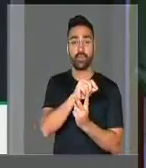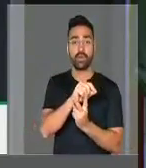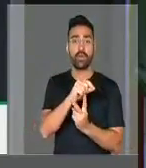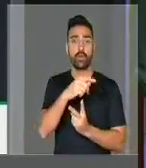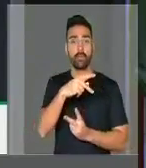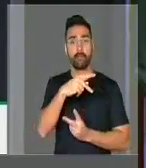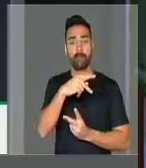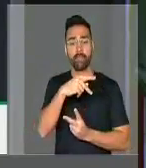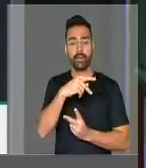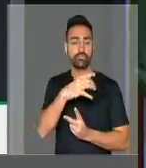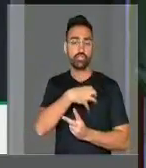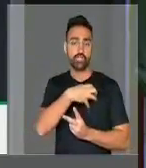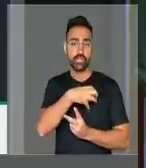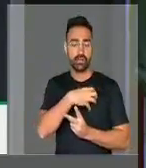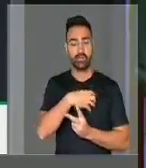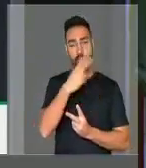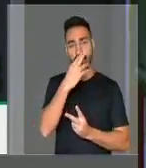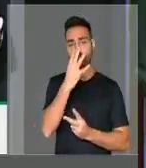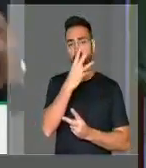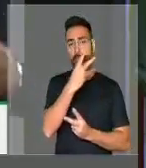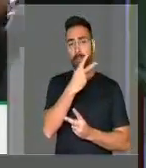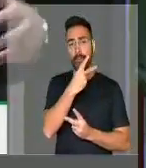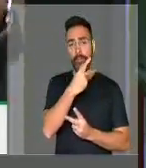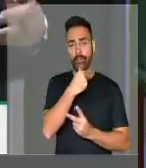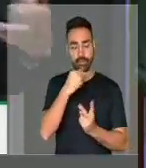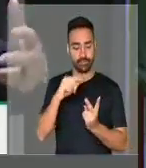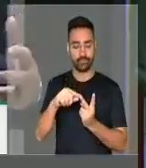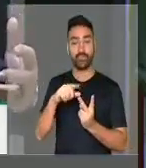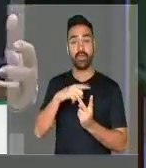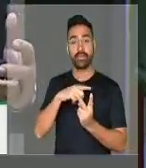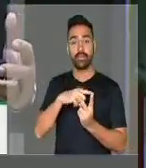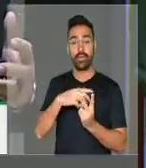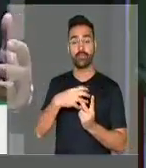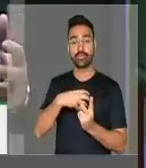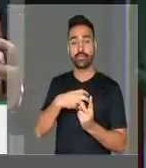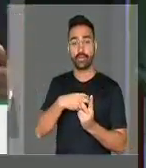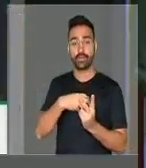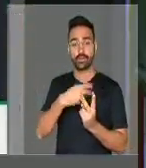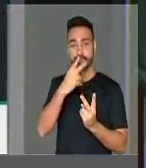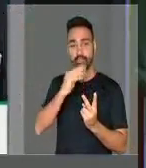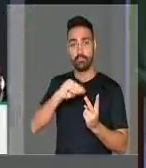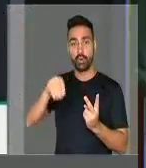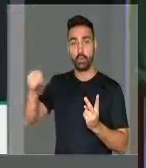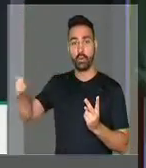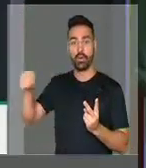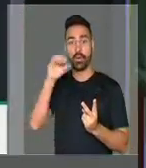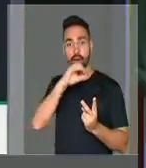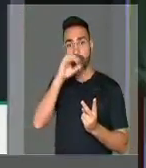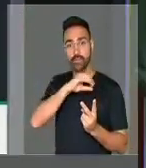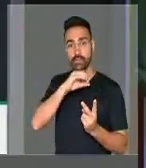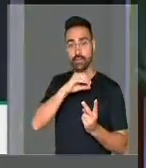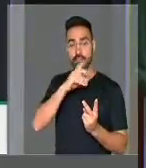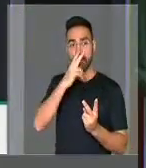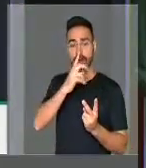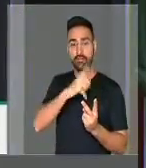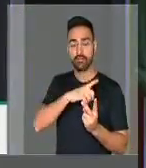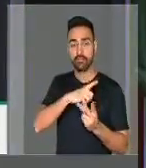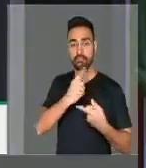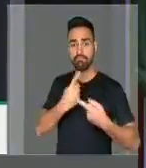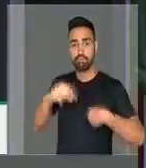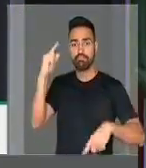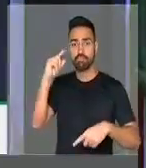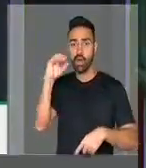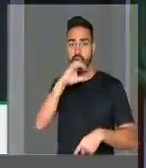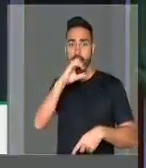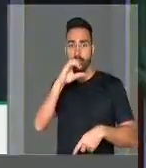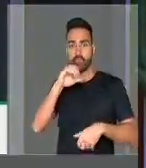paulatim, progressivo, lento, e o modus saltantim, quando você tem mudanças